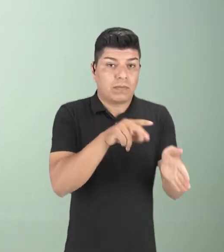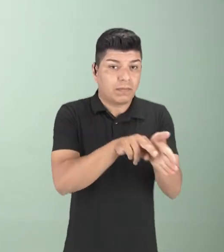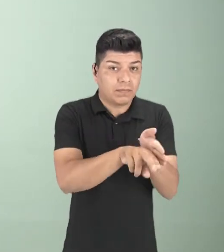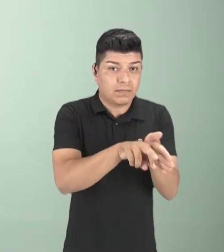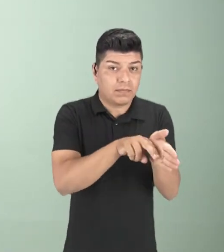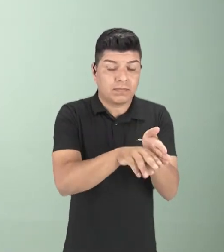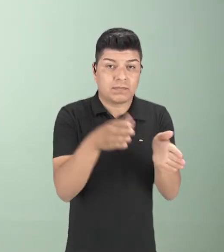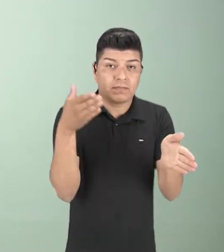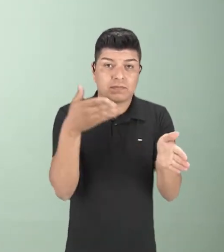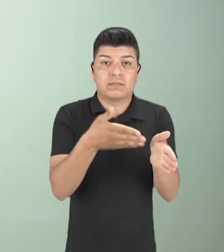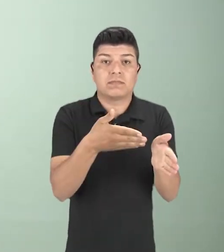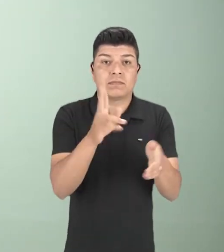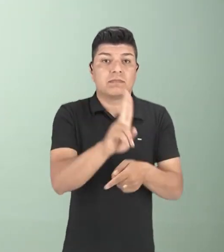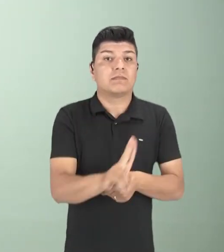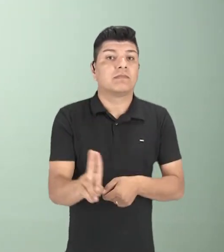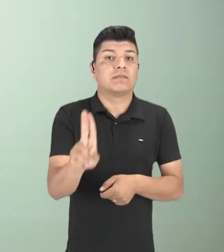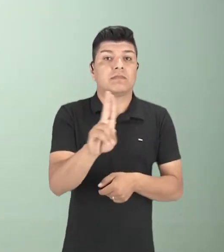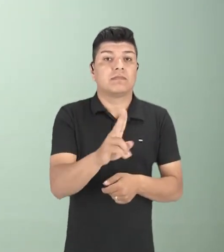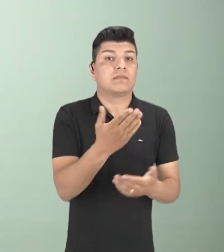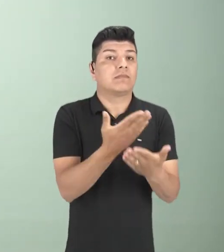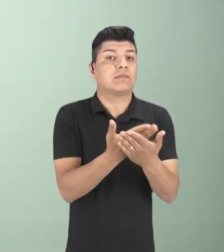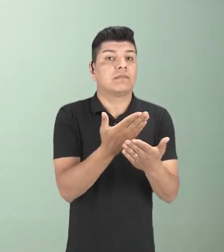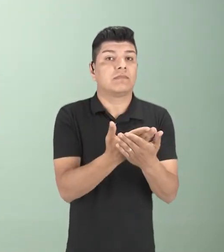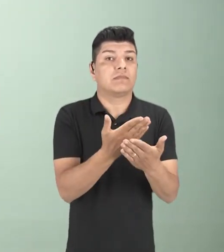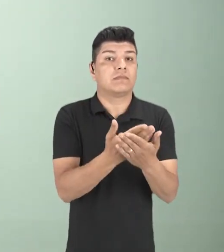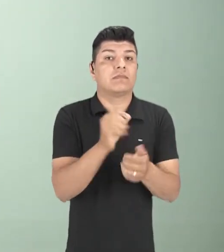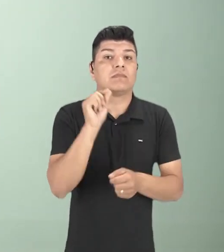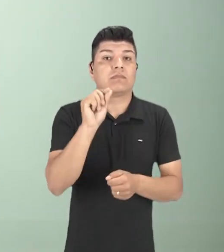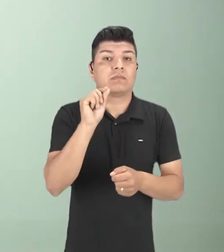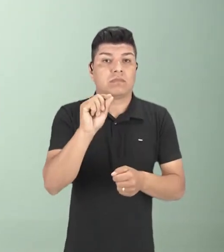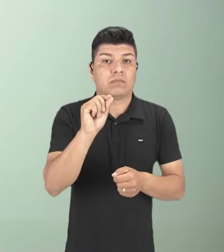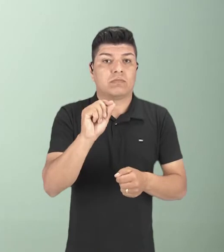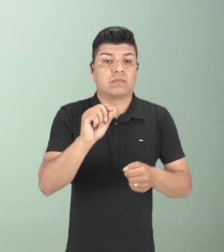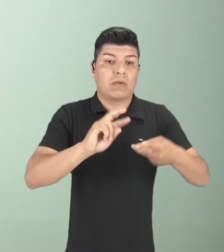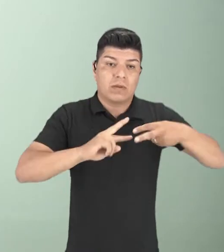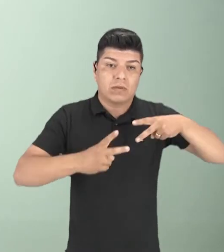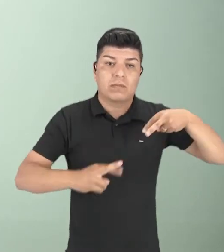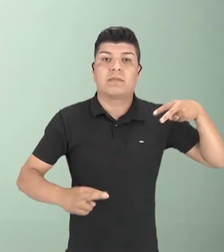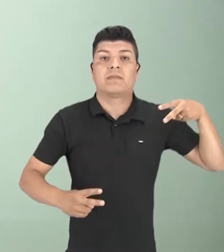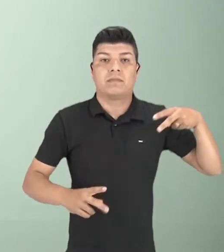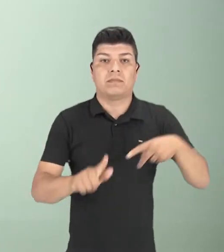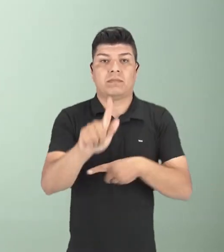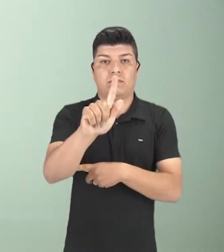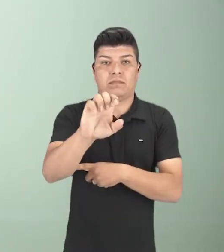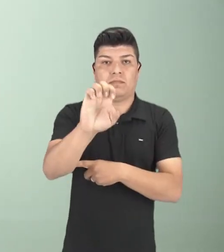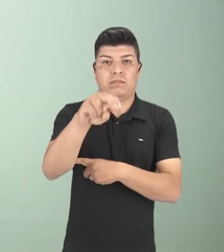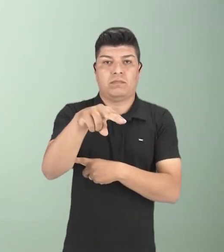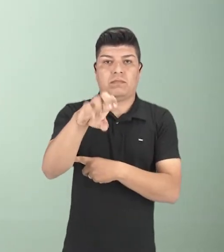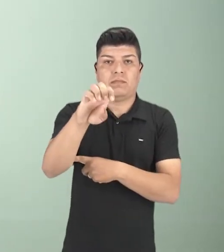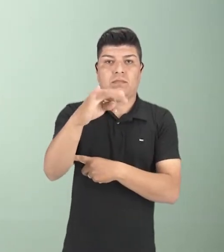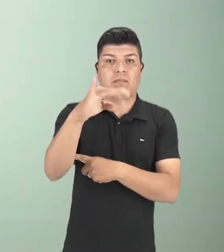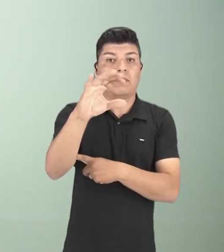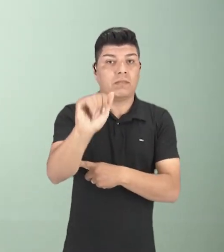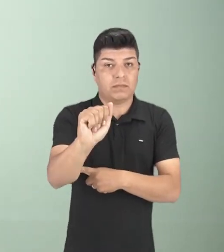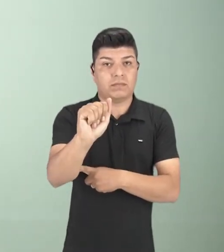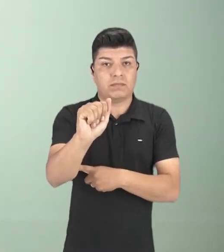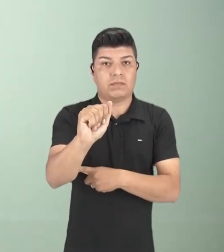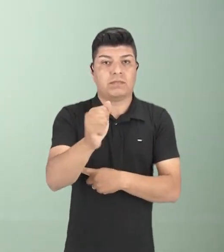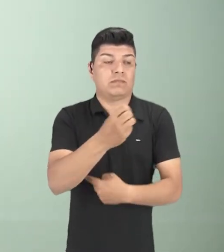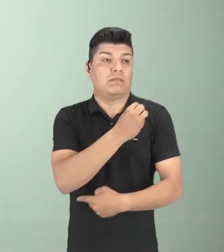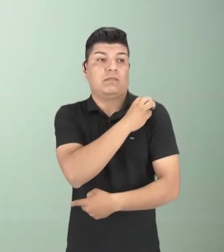biologia, ela vai ser usada no estudo da genética. Então, no ensino médio, vocês vão ver